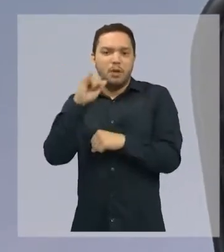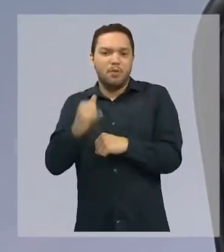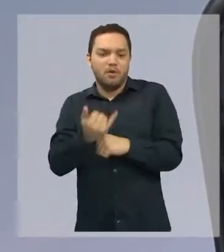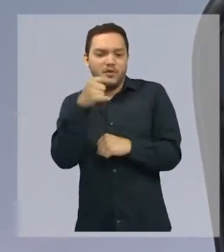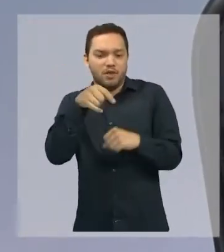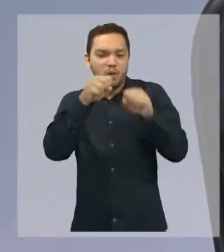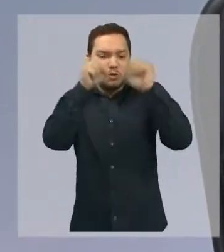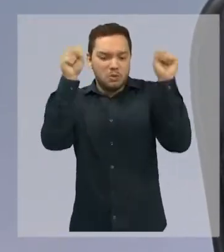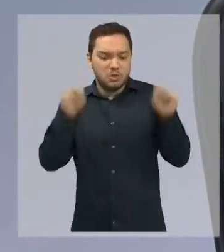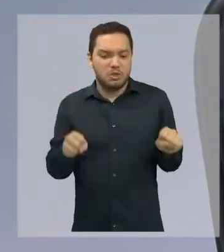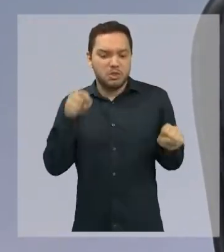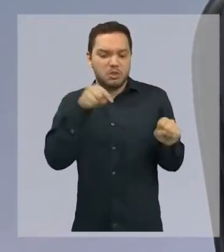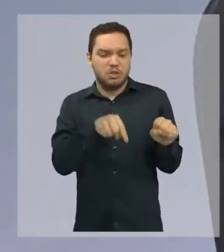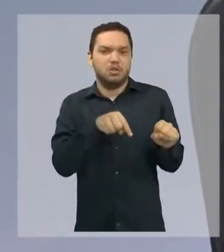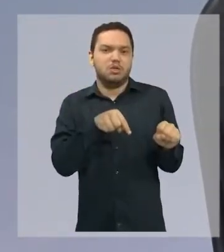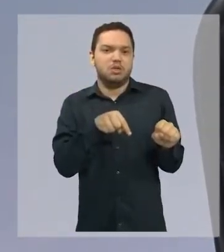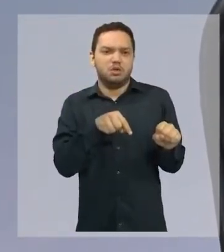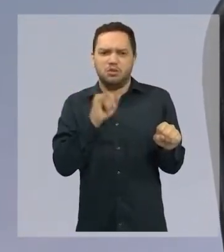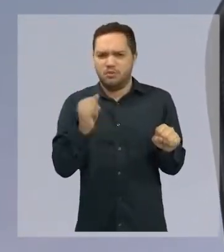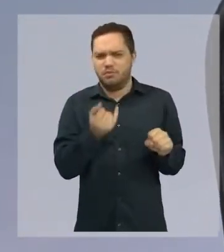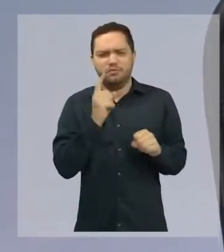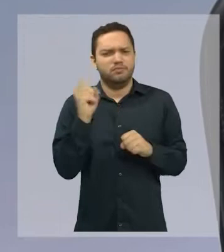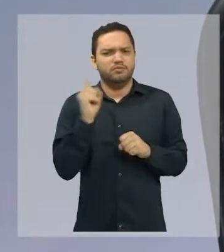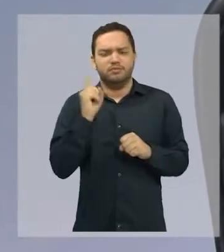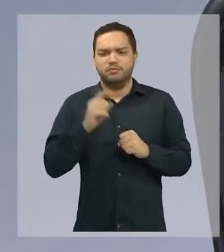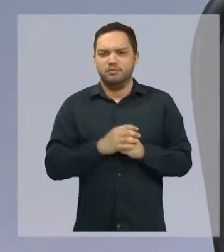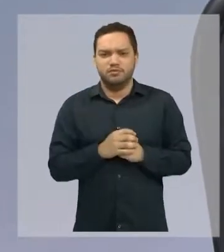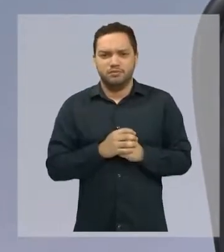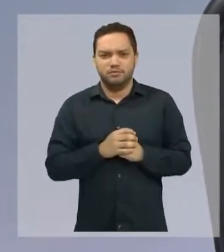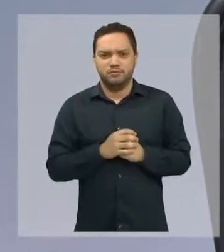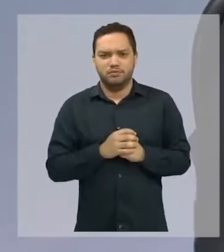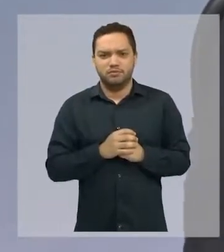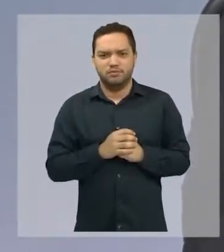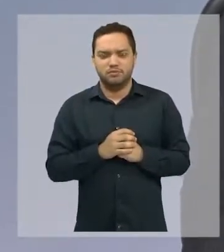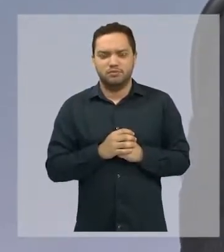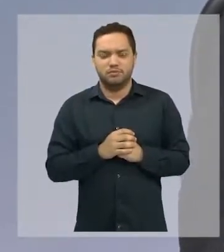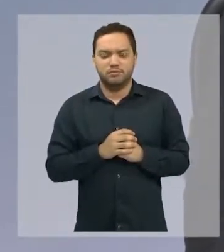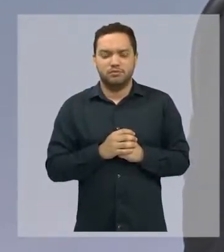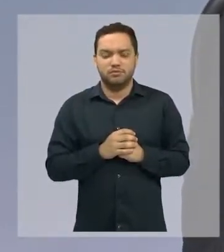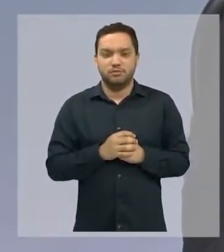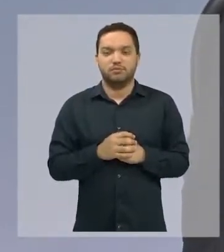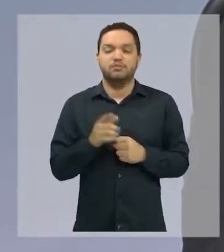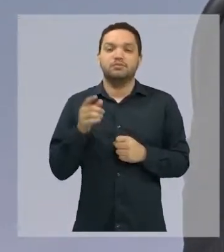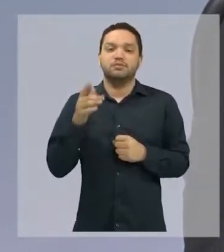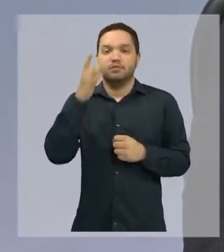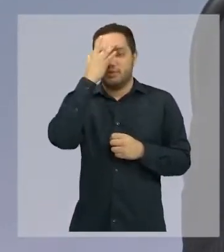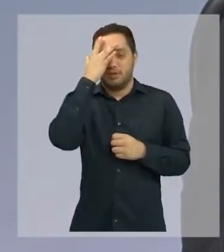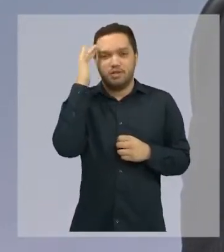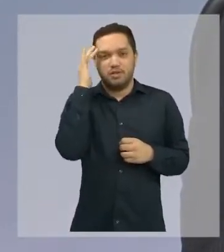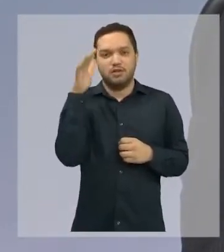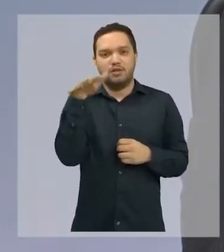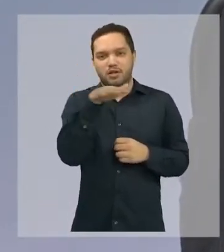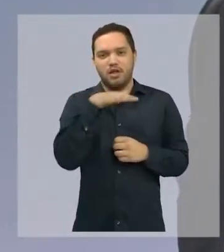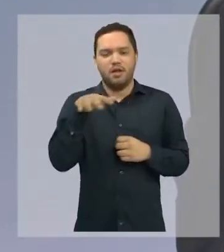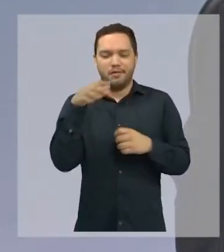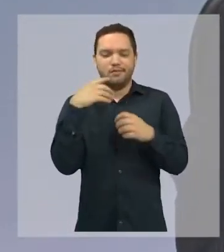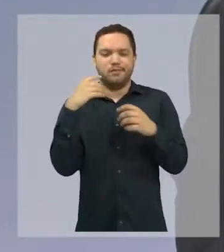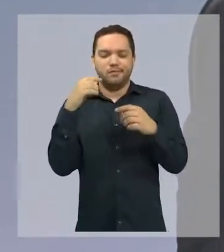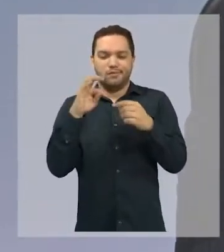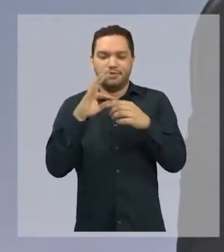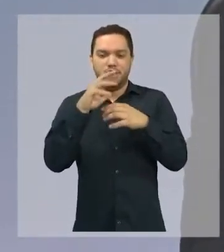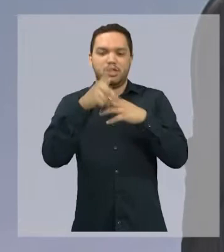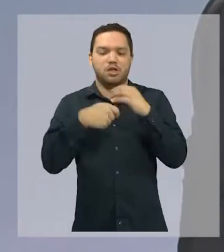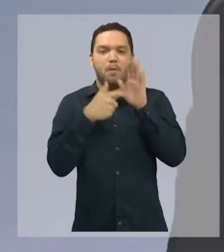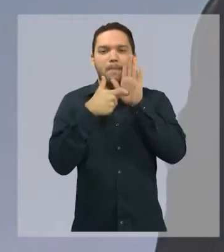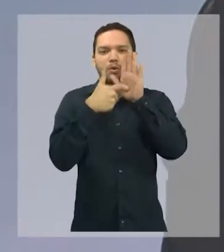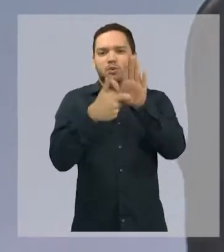usar um sistema que exatamente colocou ele ali. Ele não tem convicção disso. A sociedade, depois da Lava Jato, em